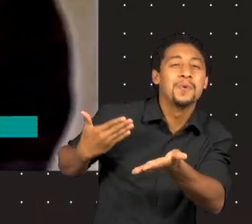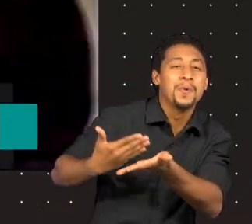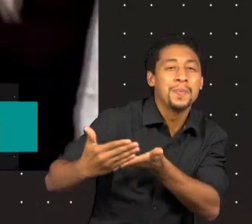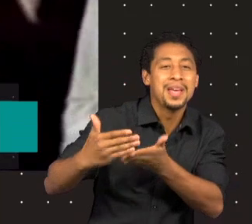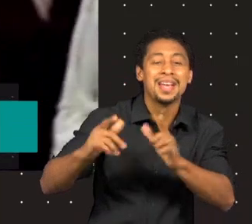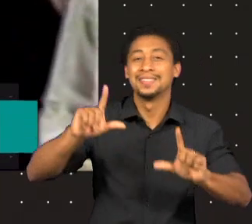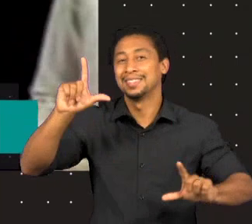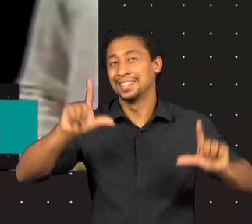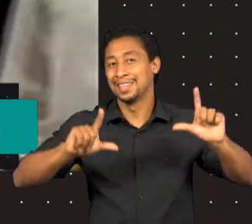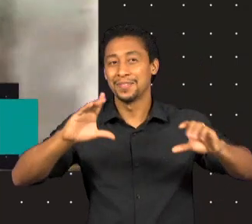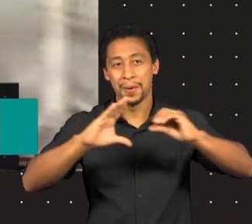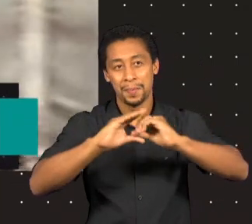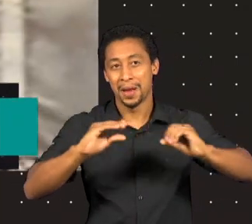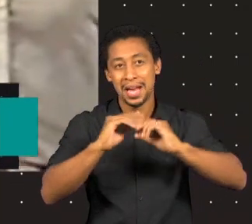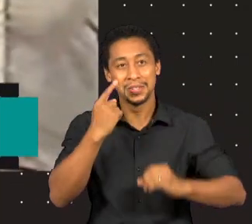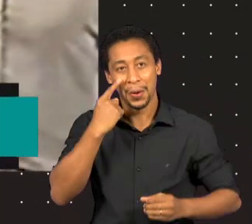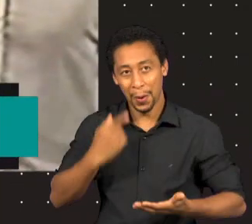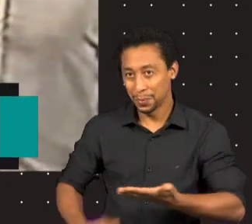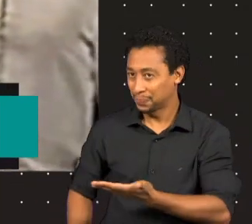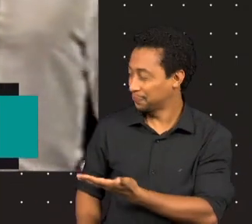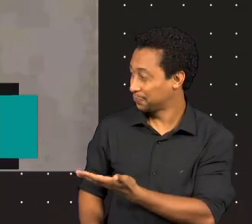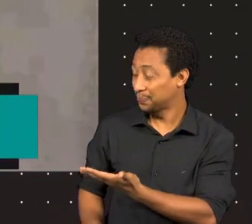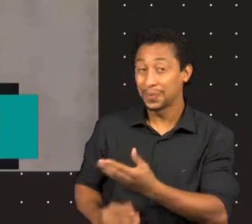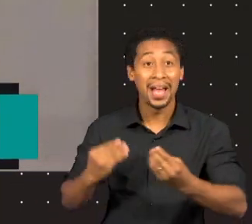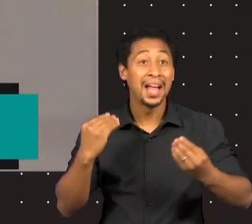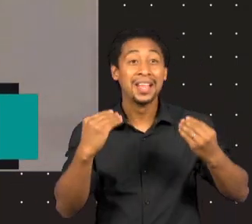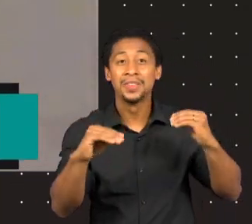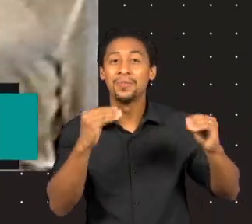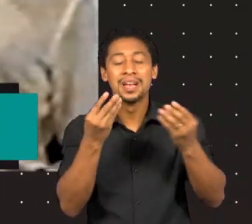novela chamada Sabor de Mel.